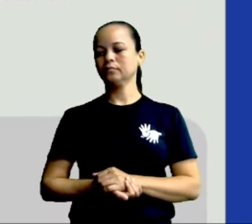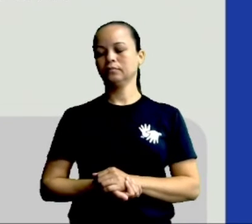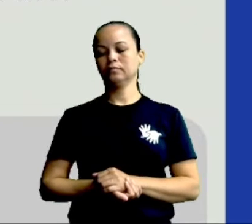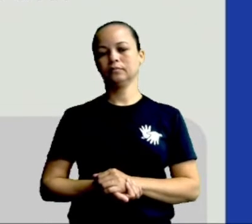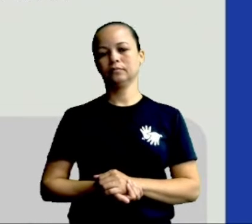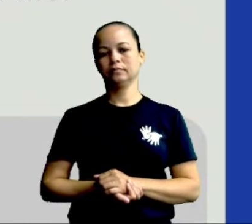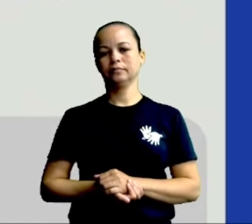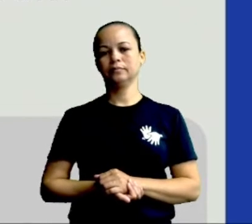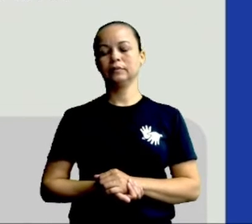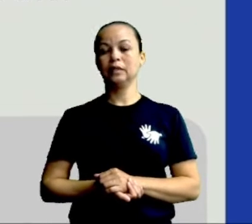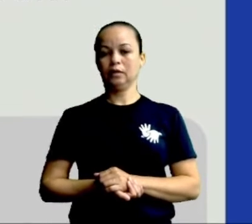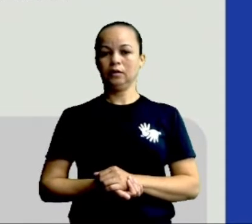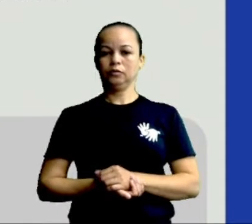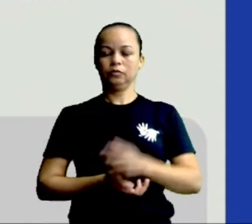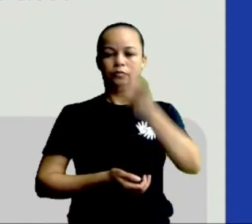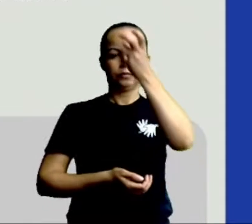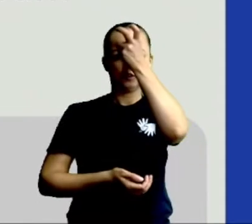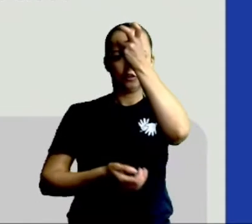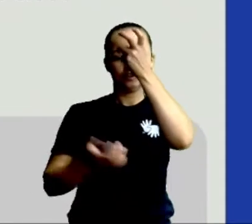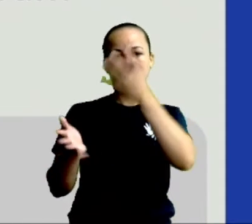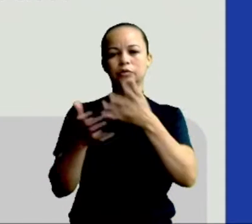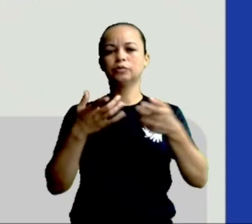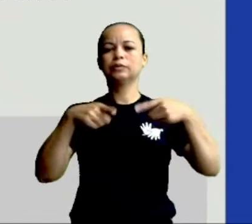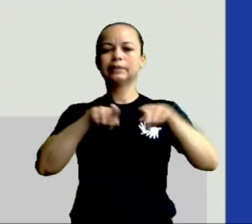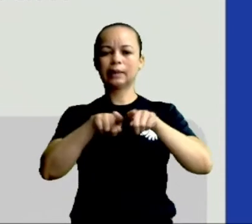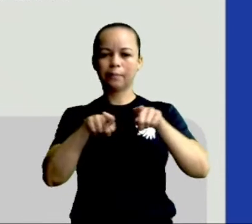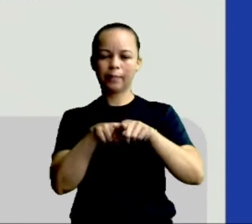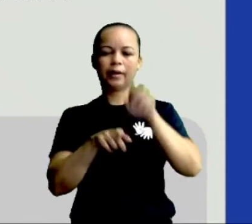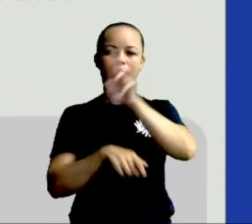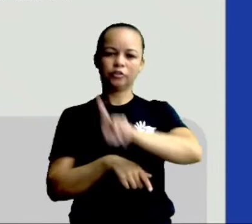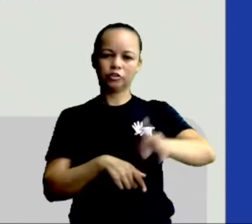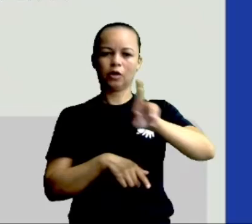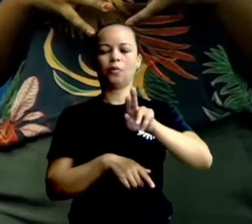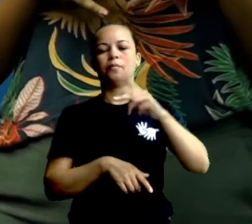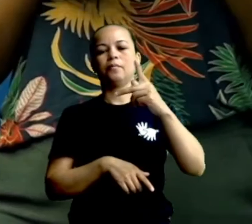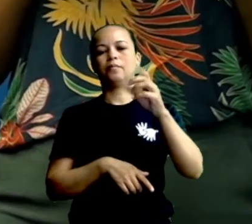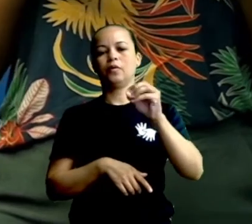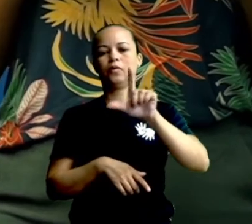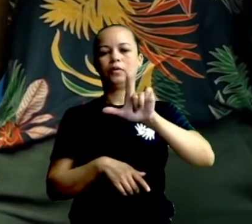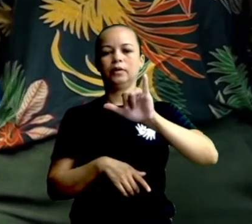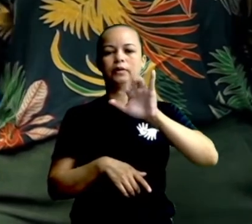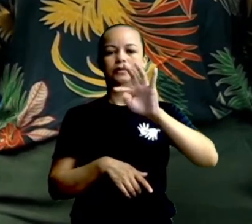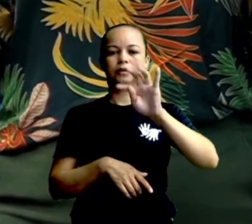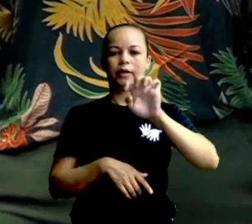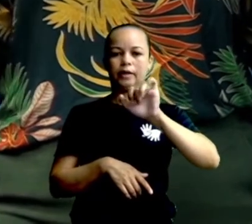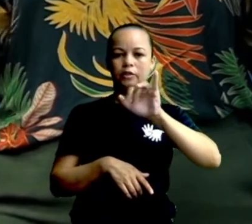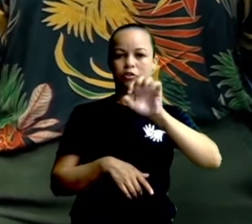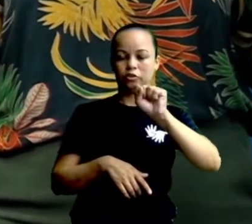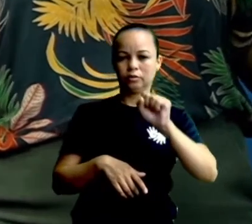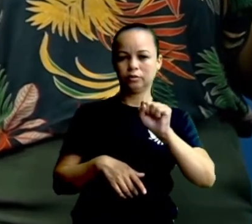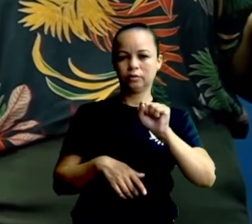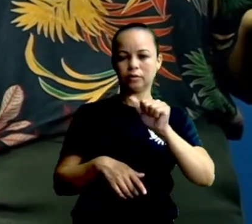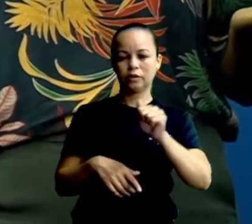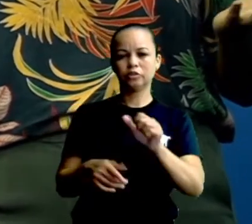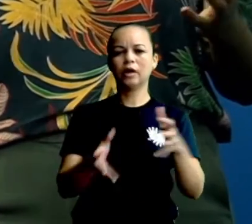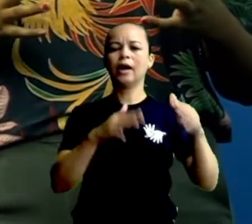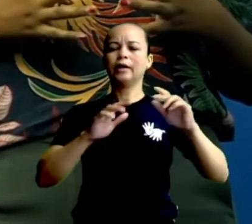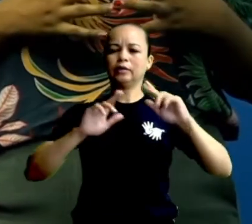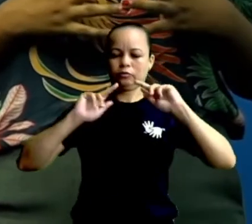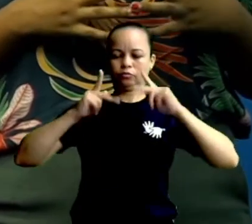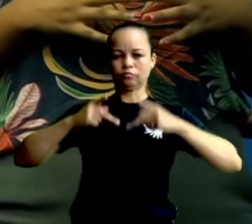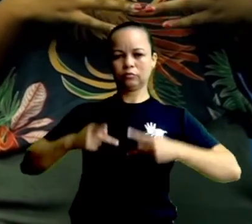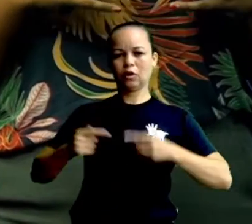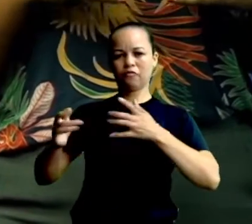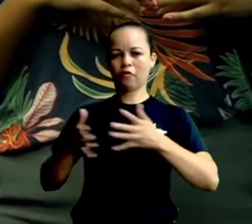No Egito, a religião também era politeísta. Os deuses possuíam a forma humana e também de animais.